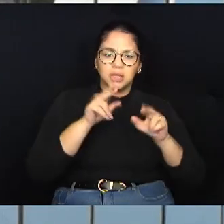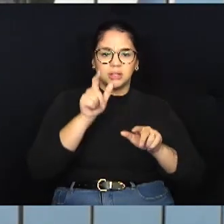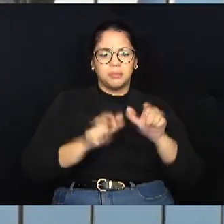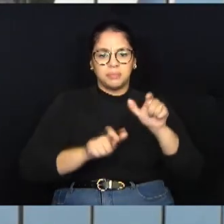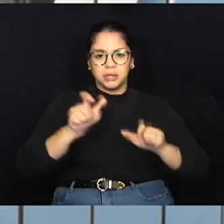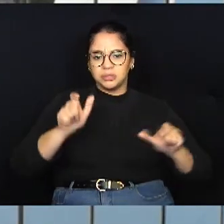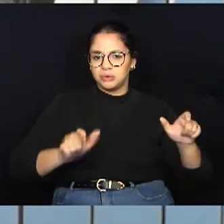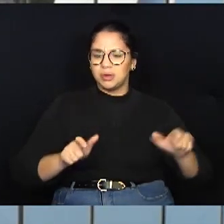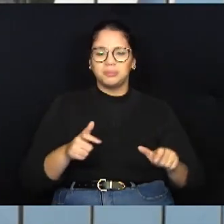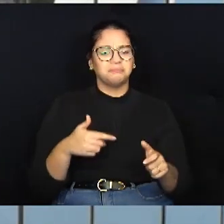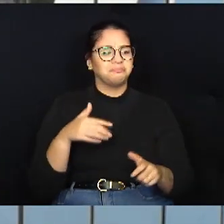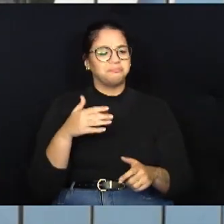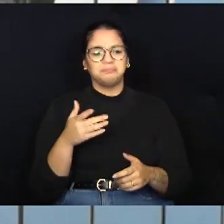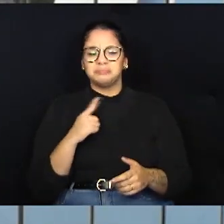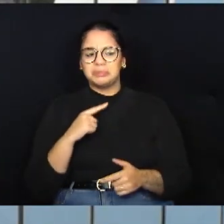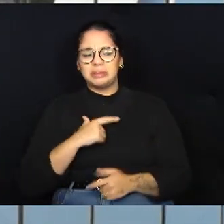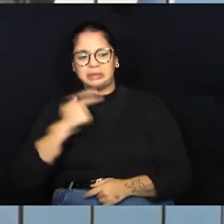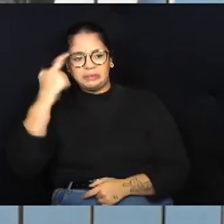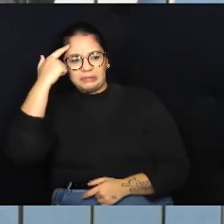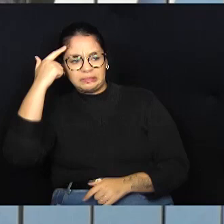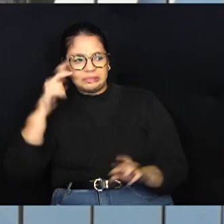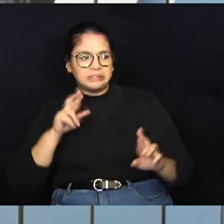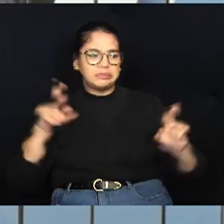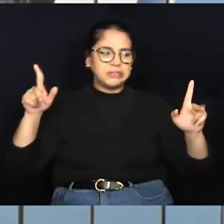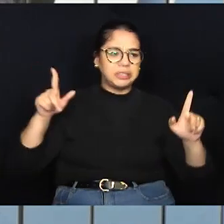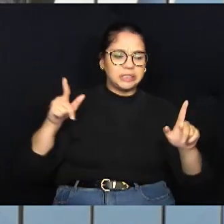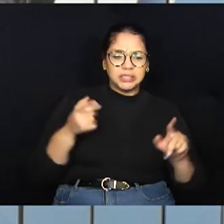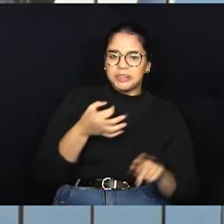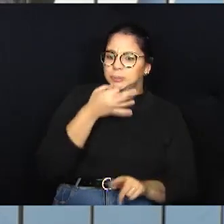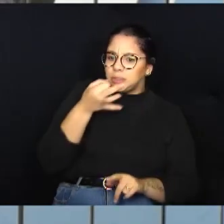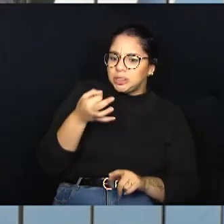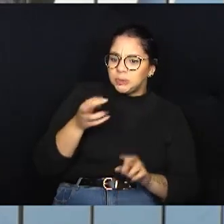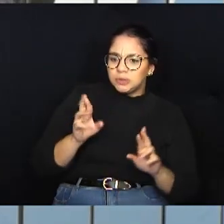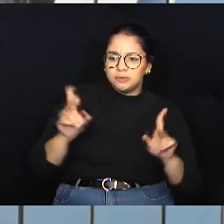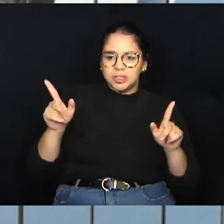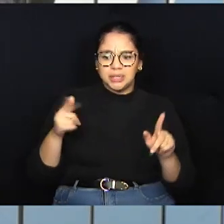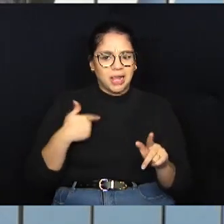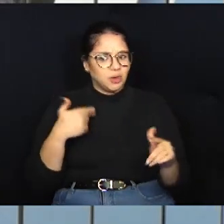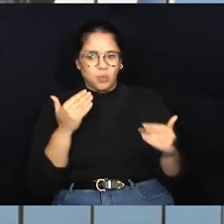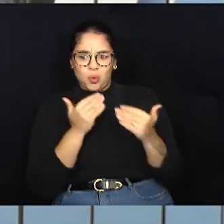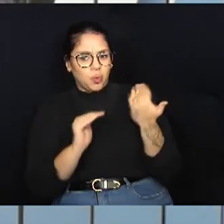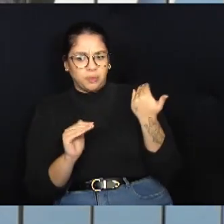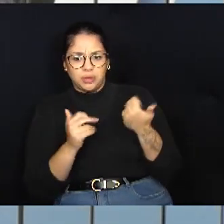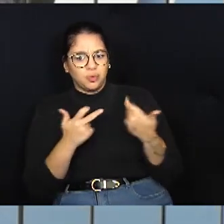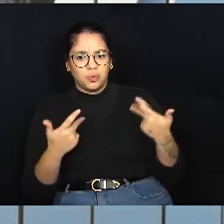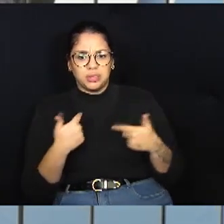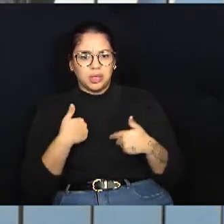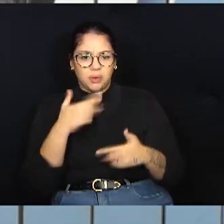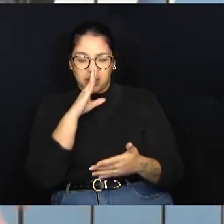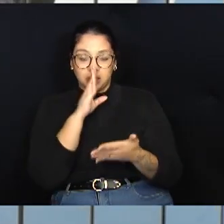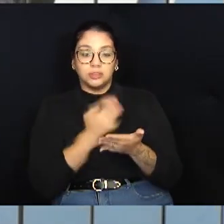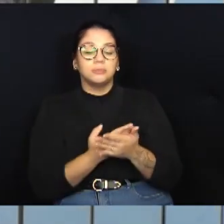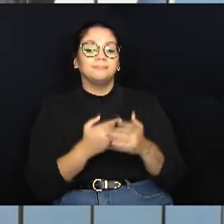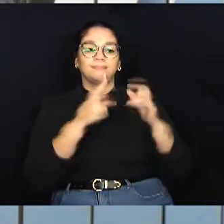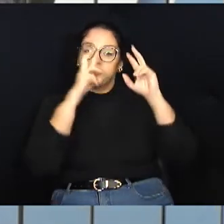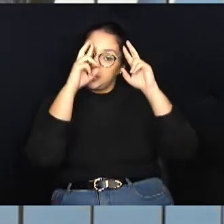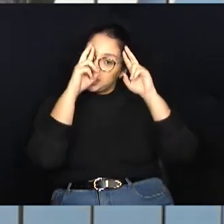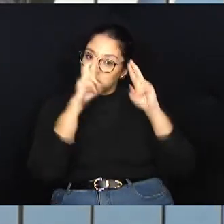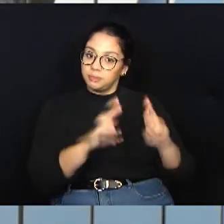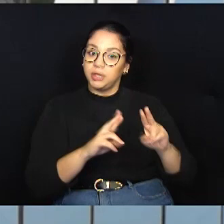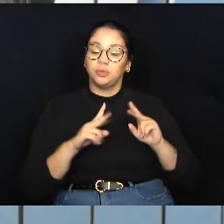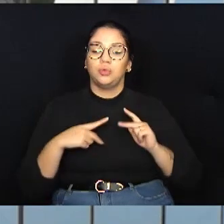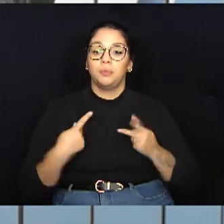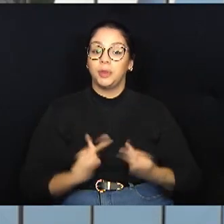pessoas, por mais que tivesse pensamentos diferentes, pensamentos que não têm nada a ver com o que eu acredito, eu respeito o ser humano,